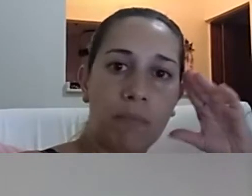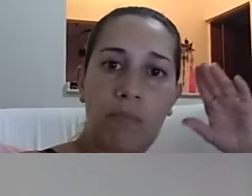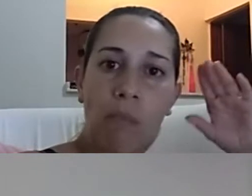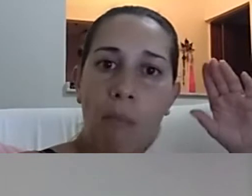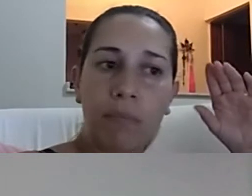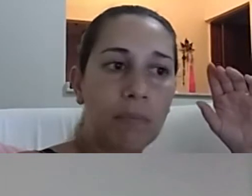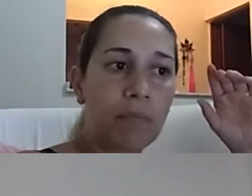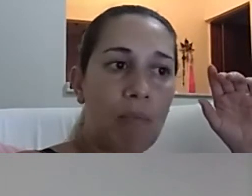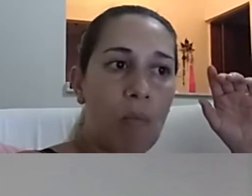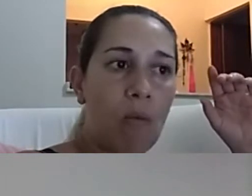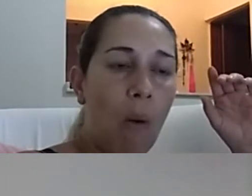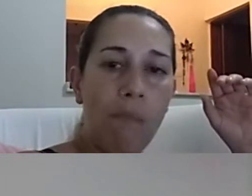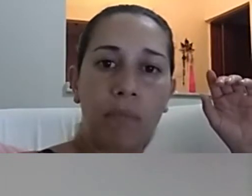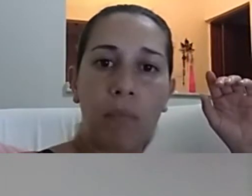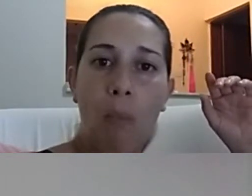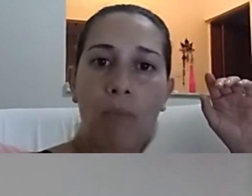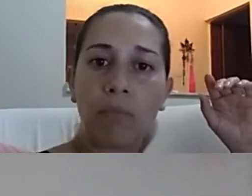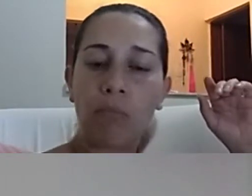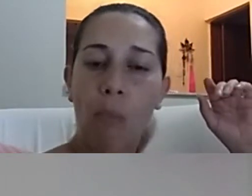sobre...